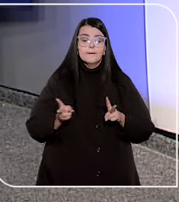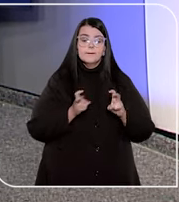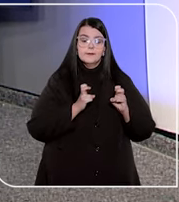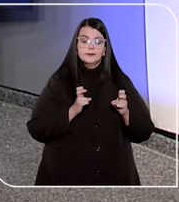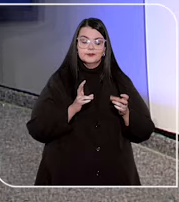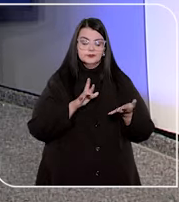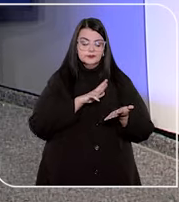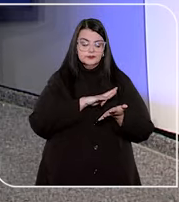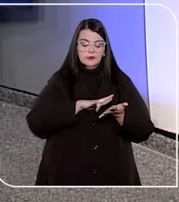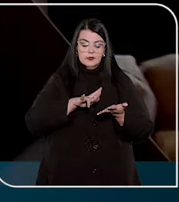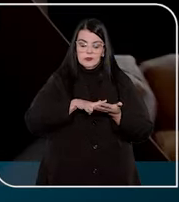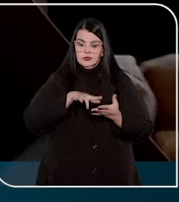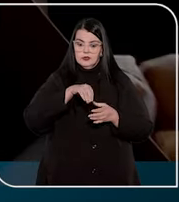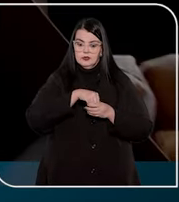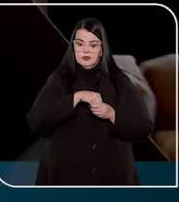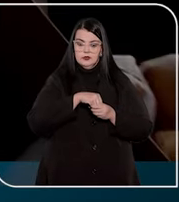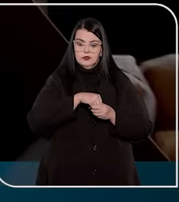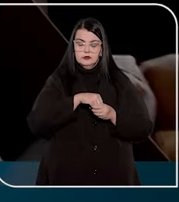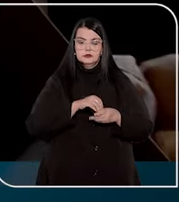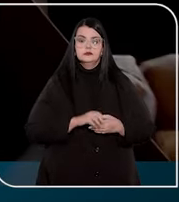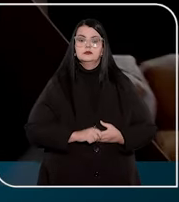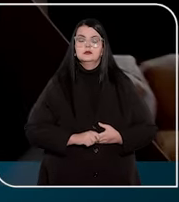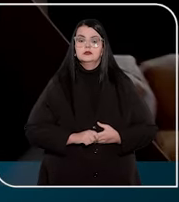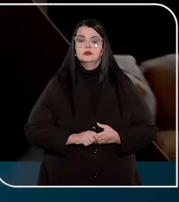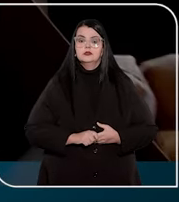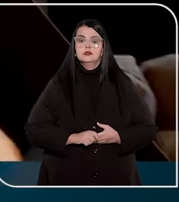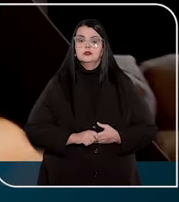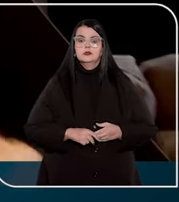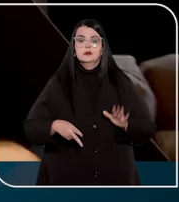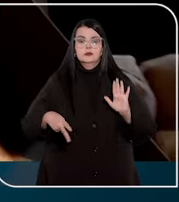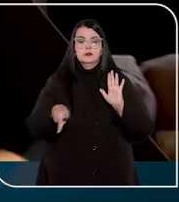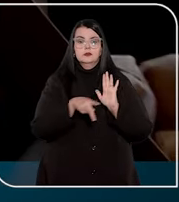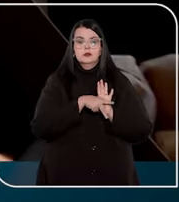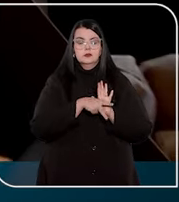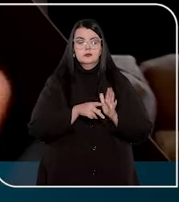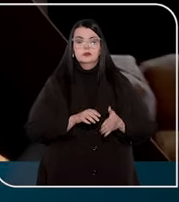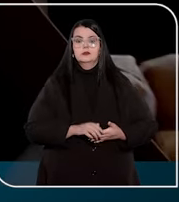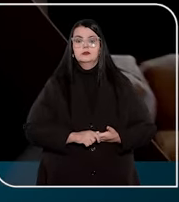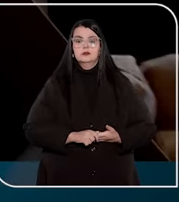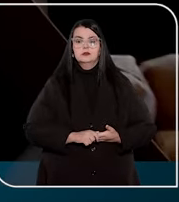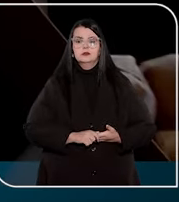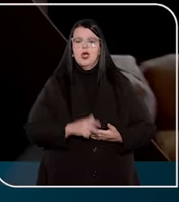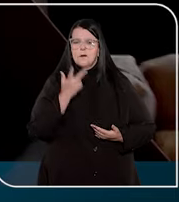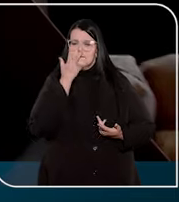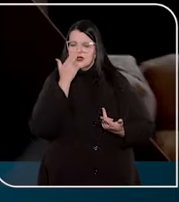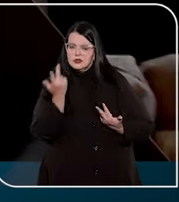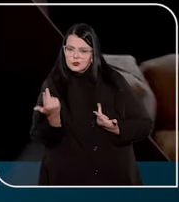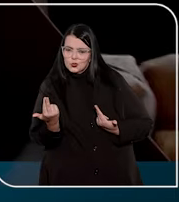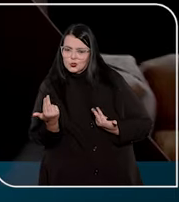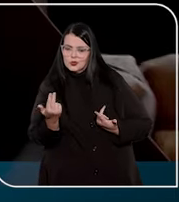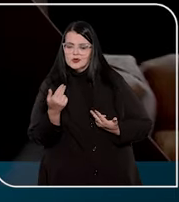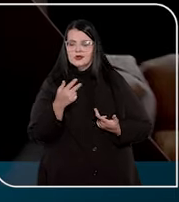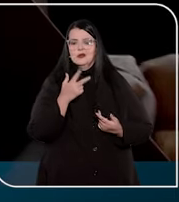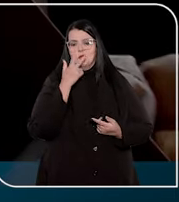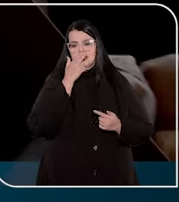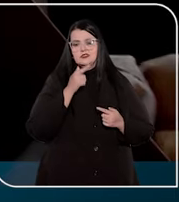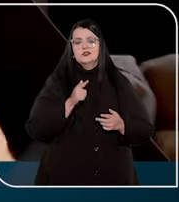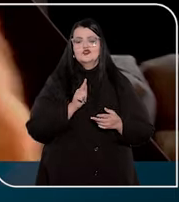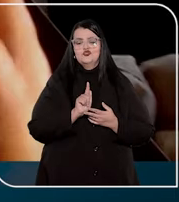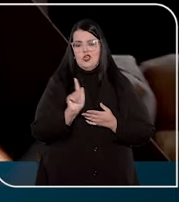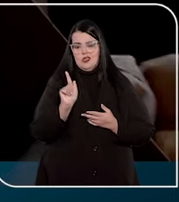agravo regimental e o agravo interno, eles são até assim, meio irmãos, aqueles gêmeos que não saíram